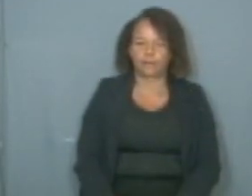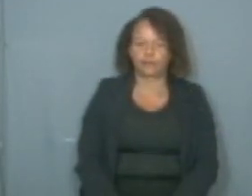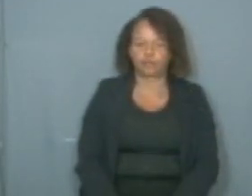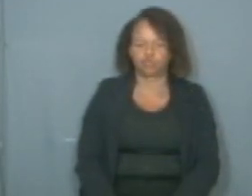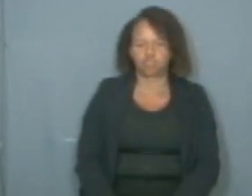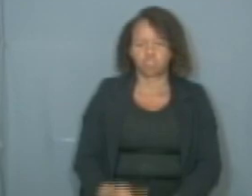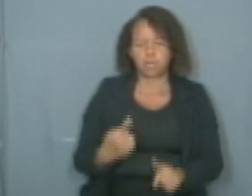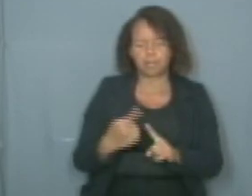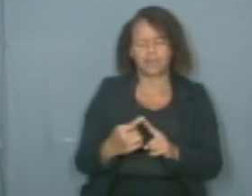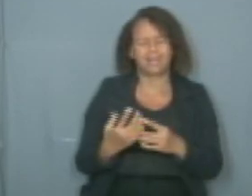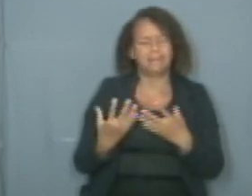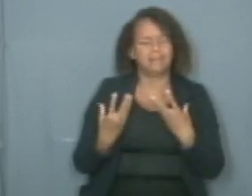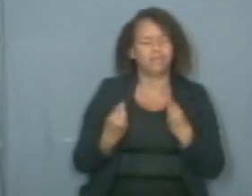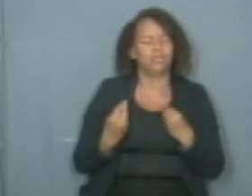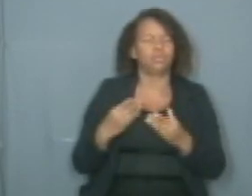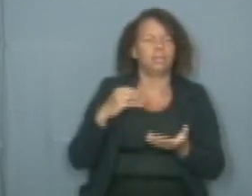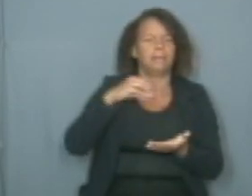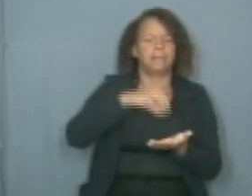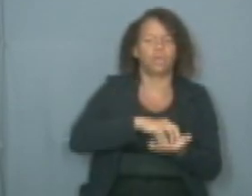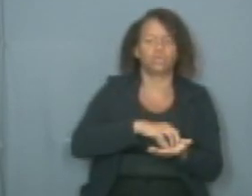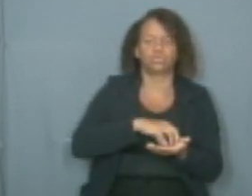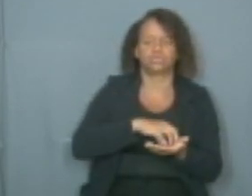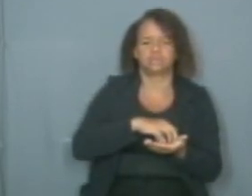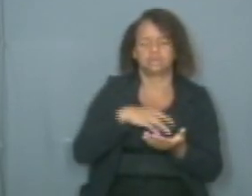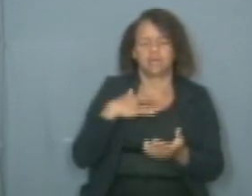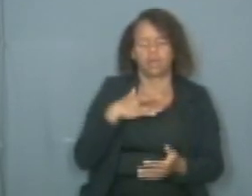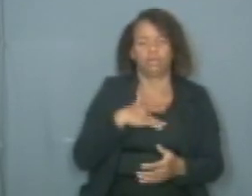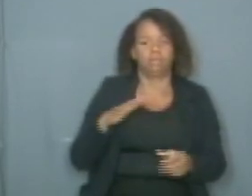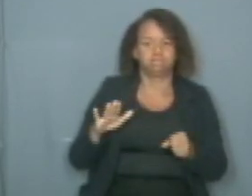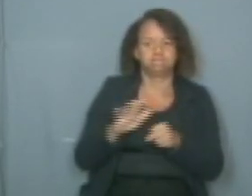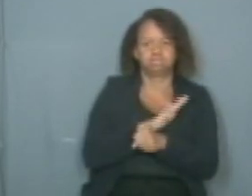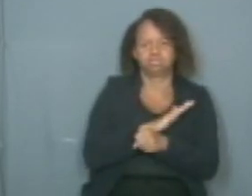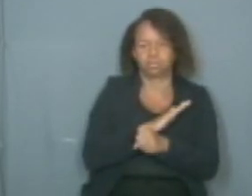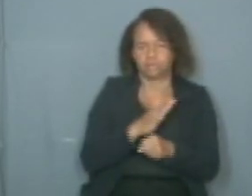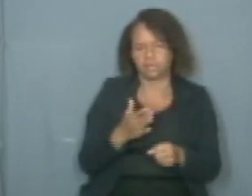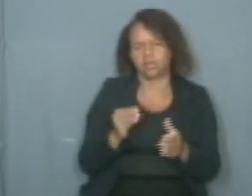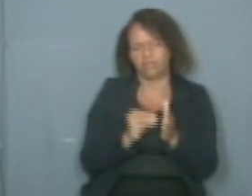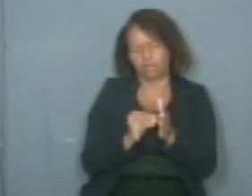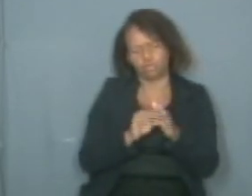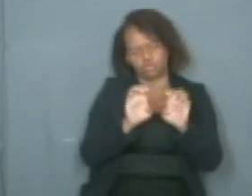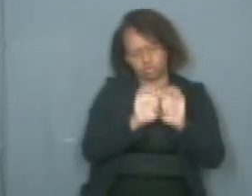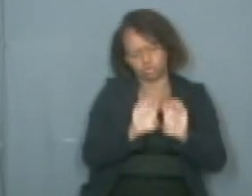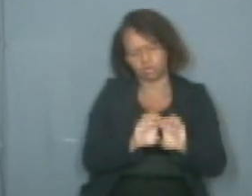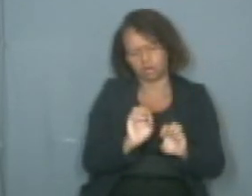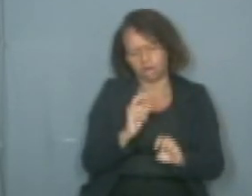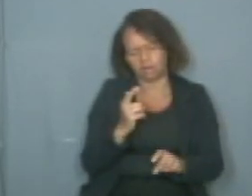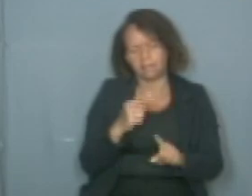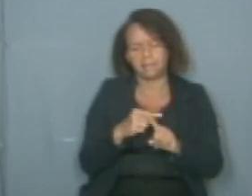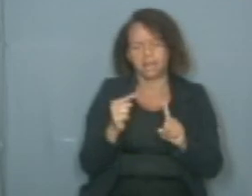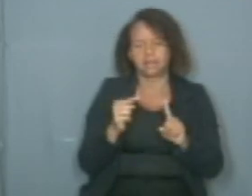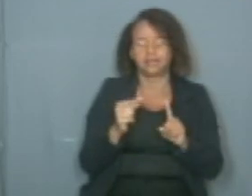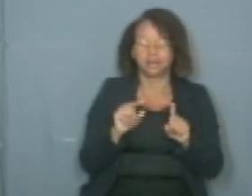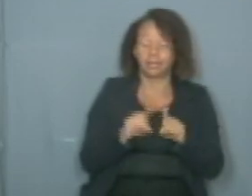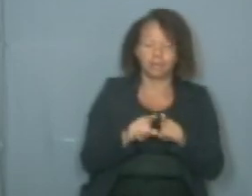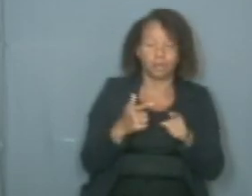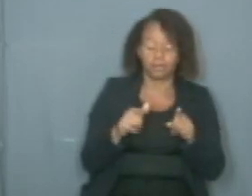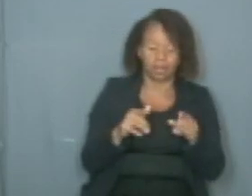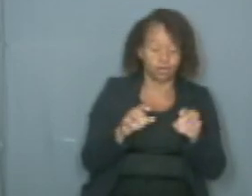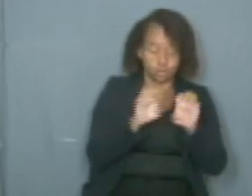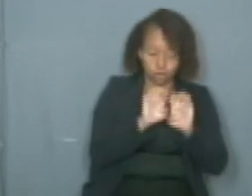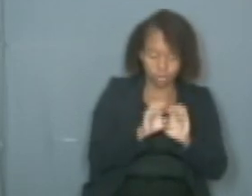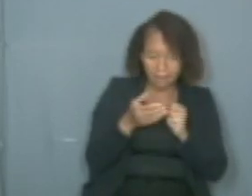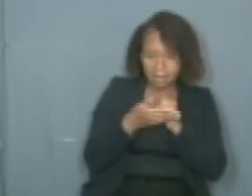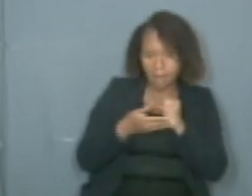Por que é que tem tanto posto de saúde lotado, tal? Além da falta de estrutura, porque também não há estrutura básica